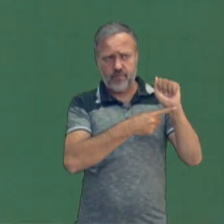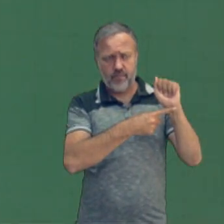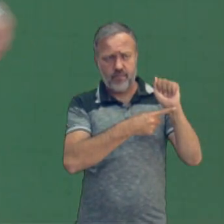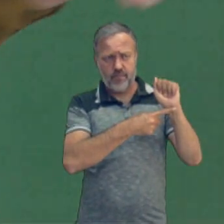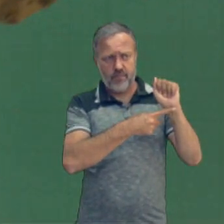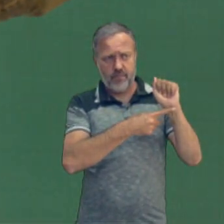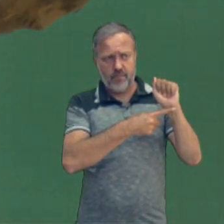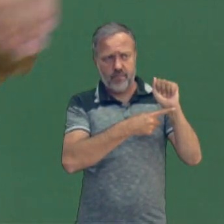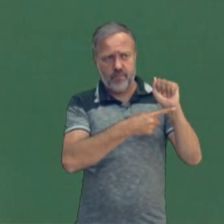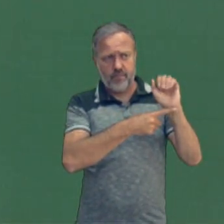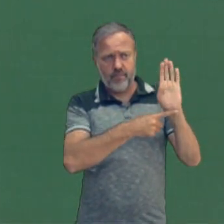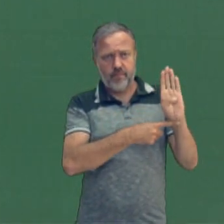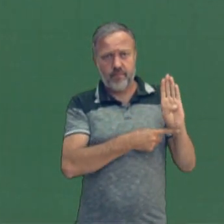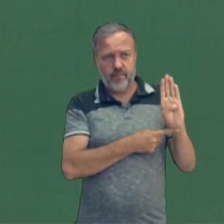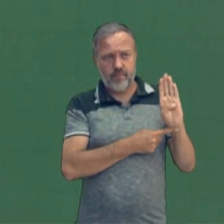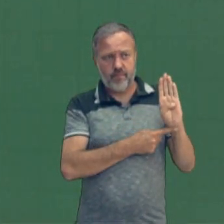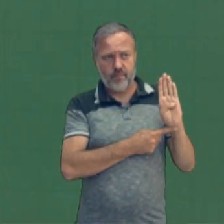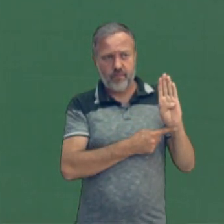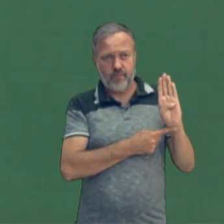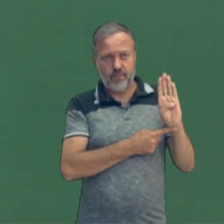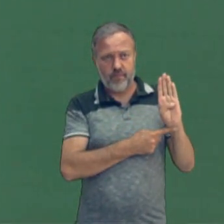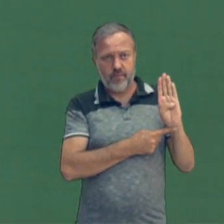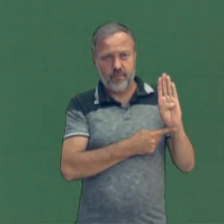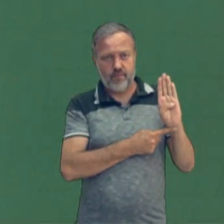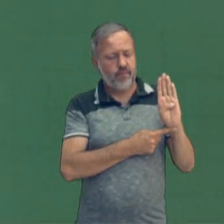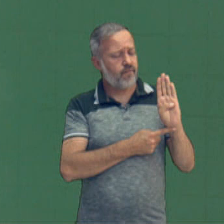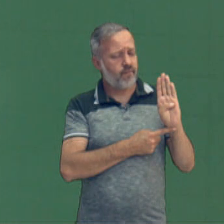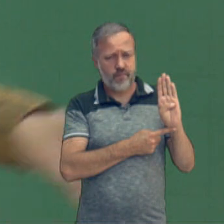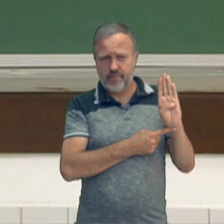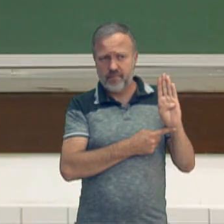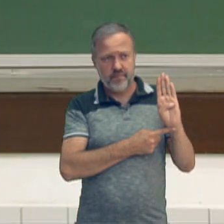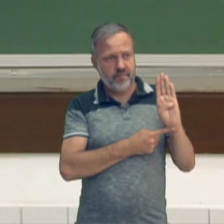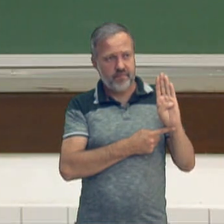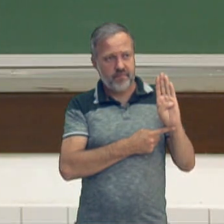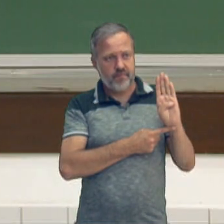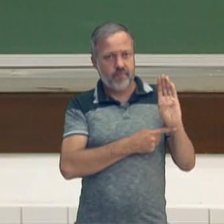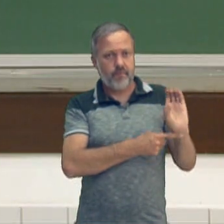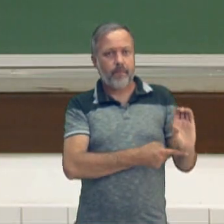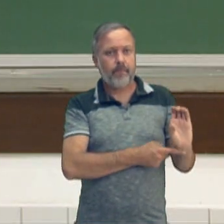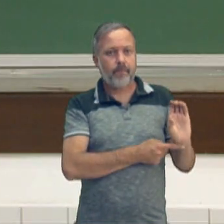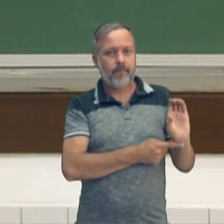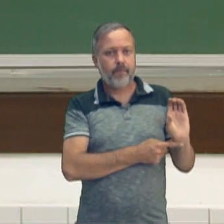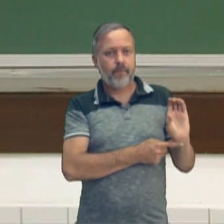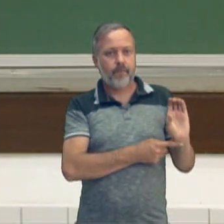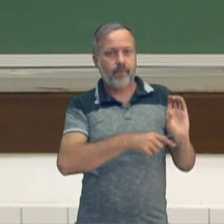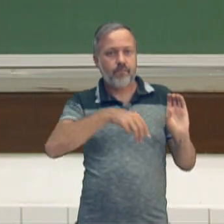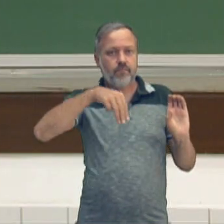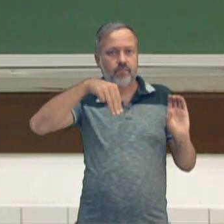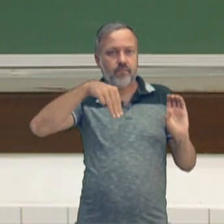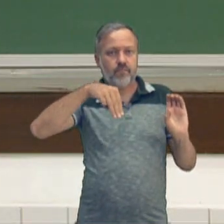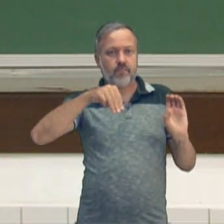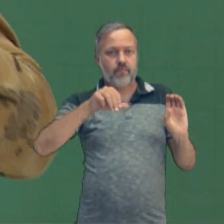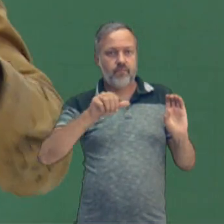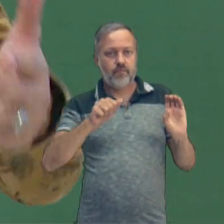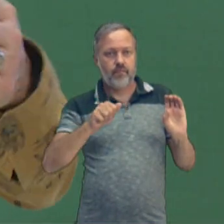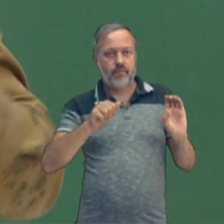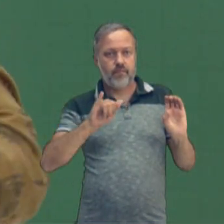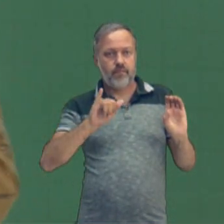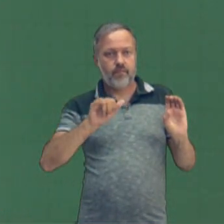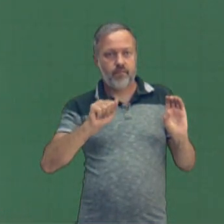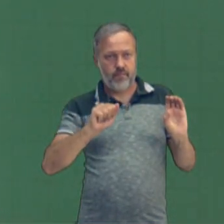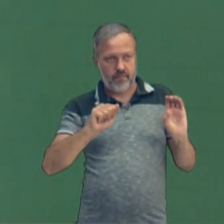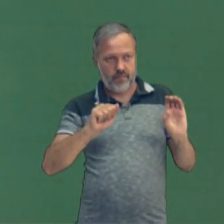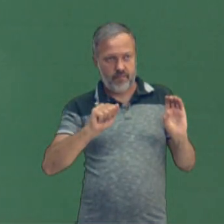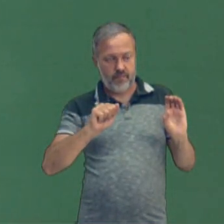no calendário egípcio. Mesopotâmico? Também não. Resposta correta, letra C, calendário